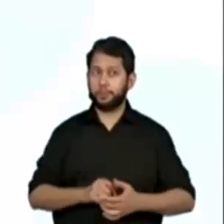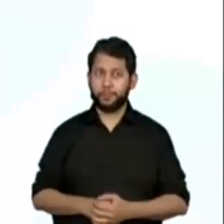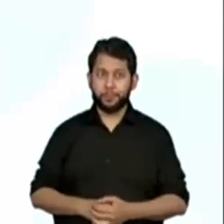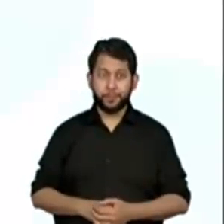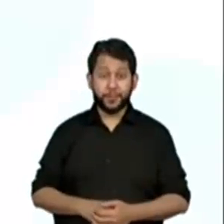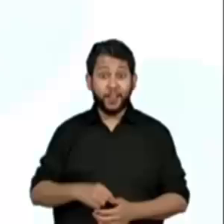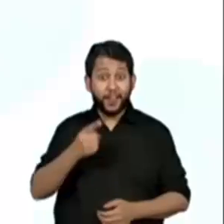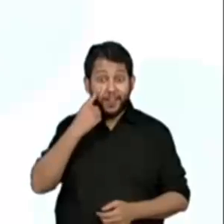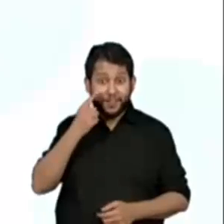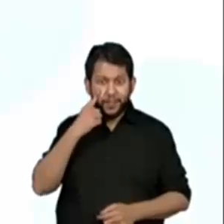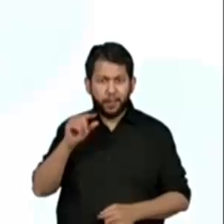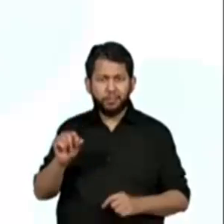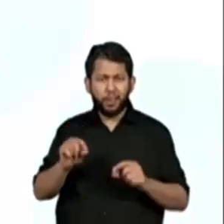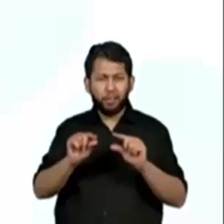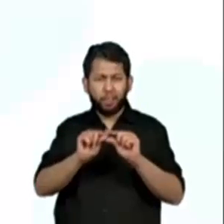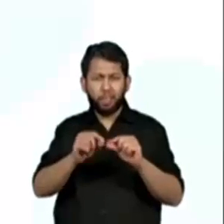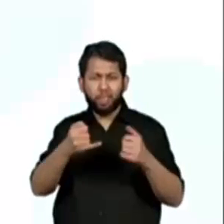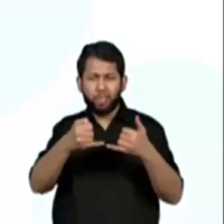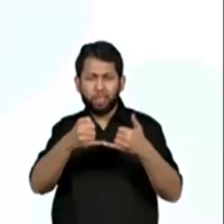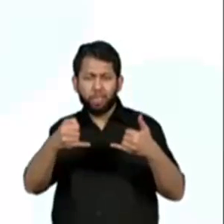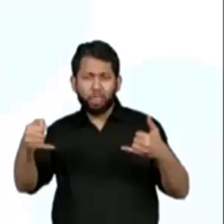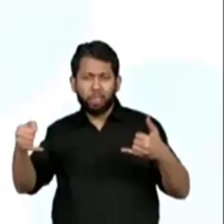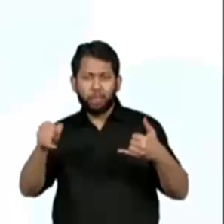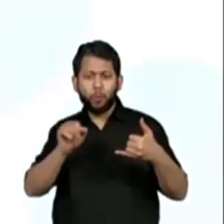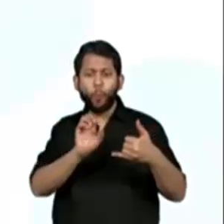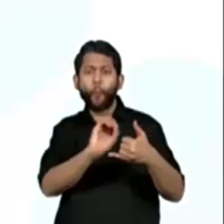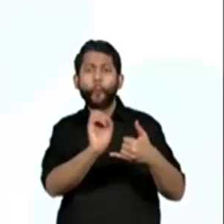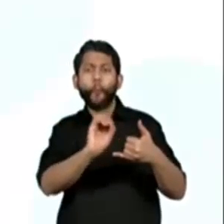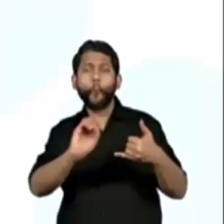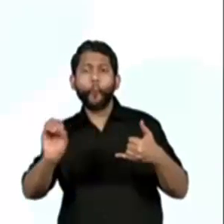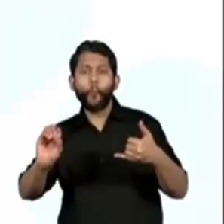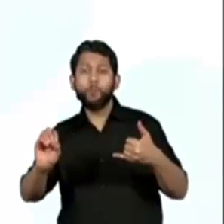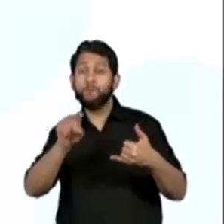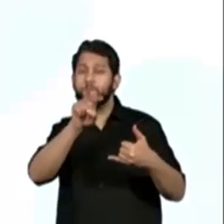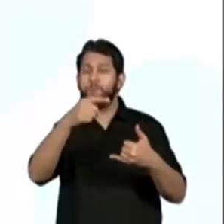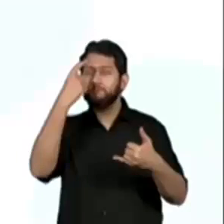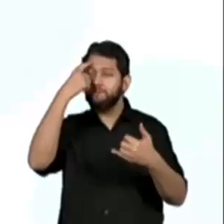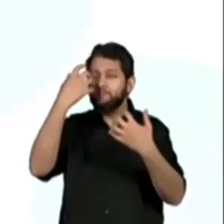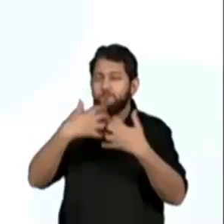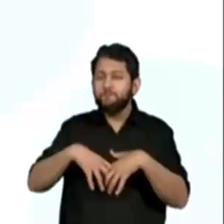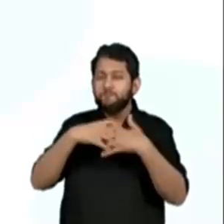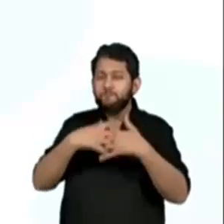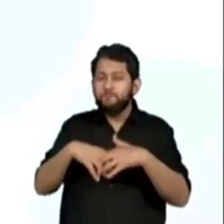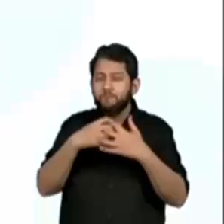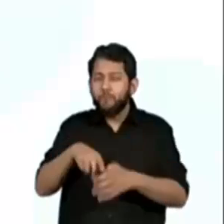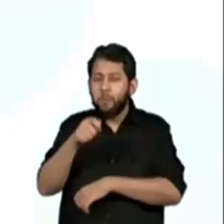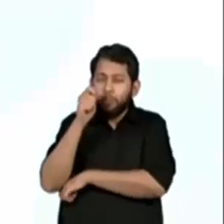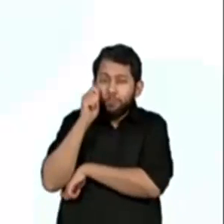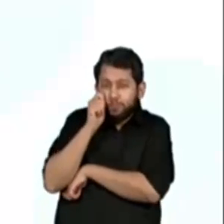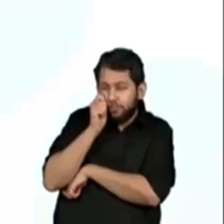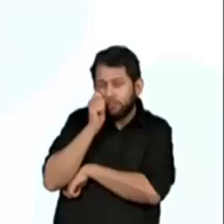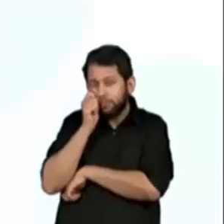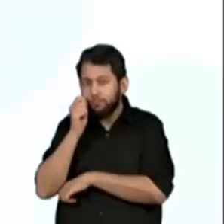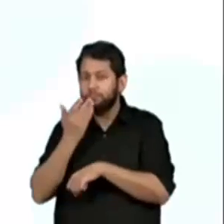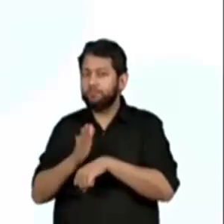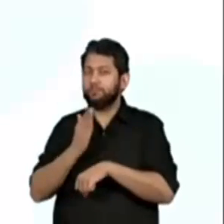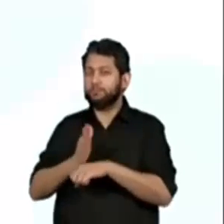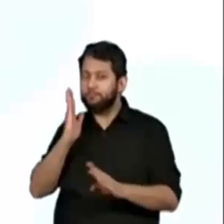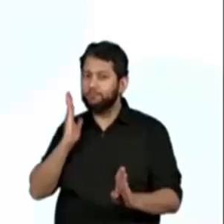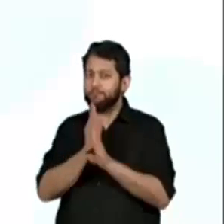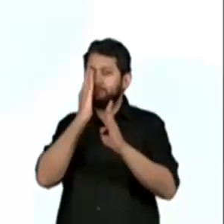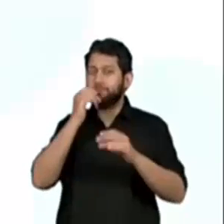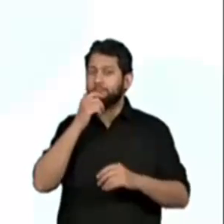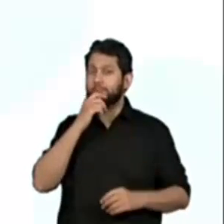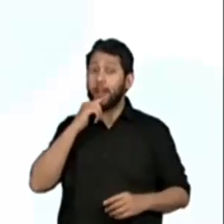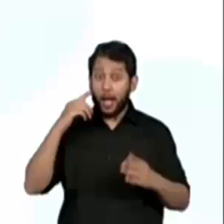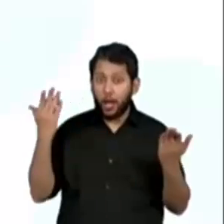elemento desconhecido. Agora sim a gente vai ter que dar uma o quê? De detetive. Agora é que a gente vai